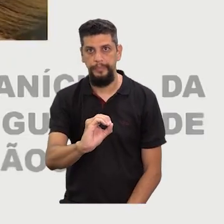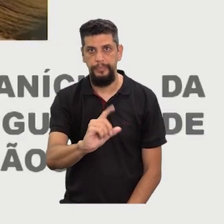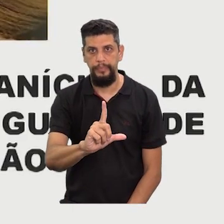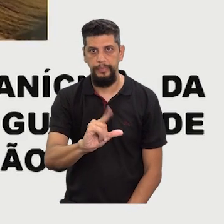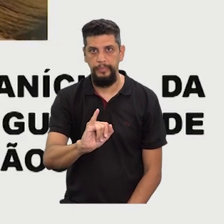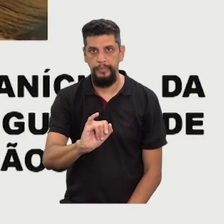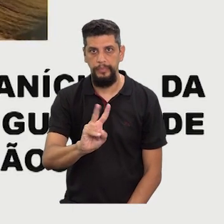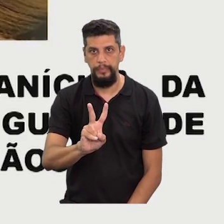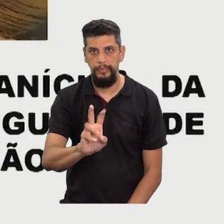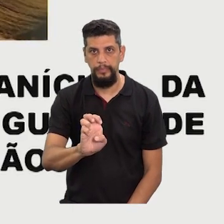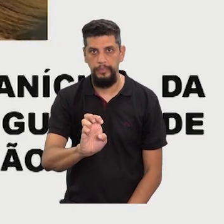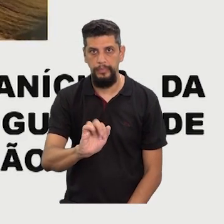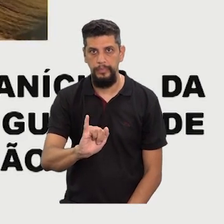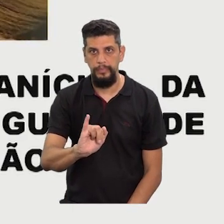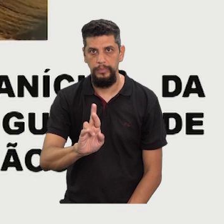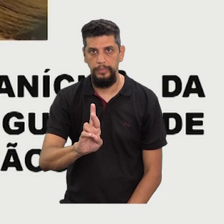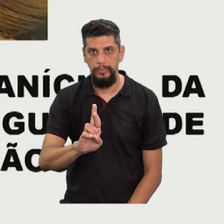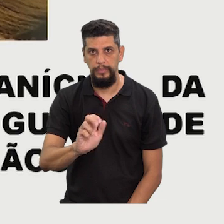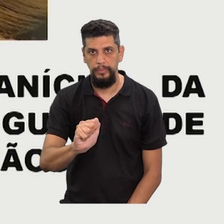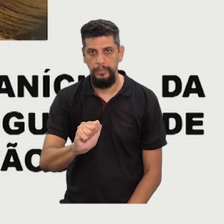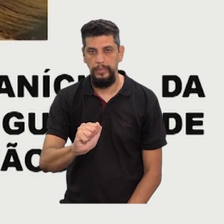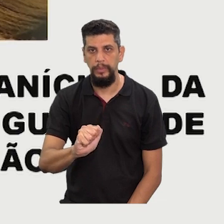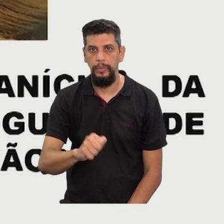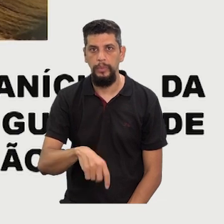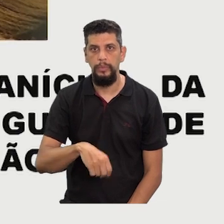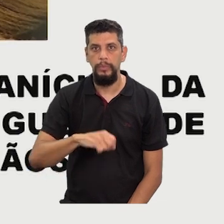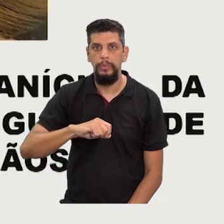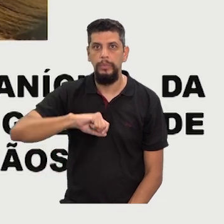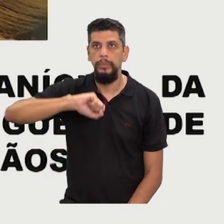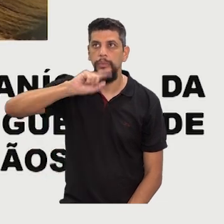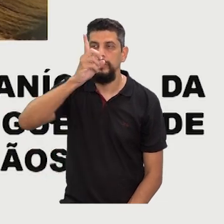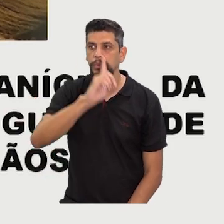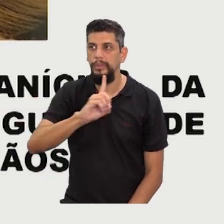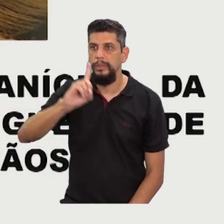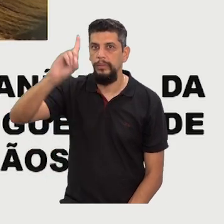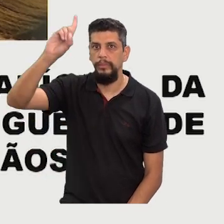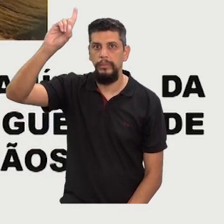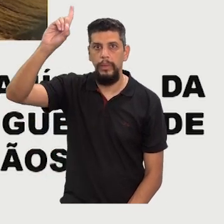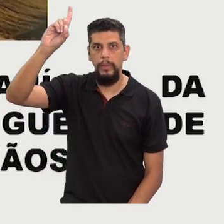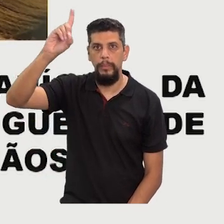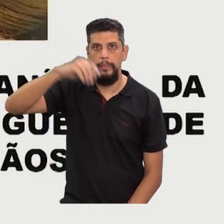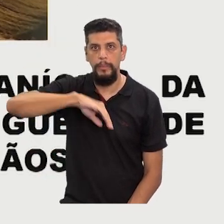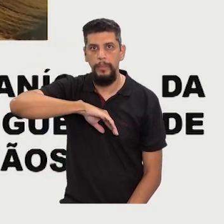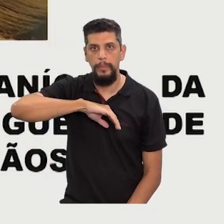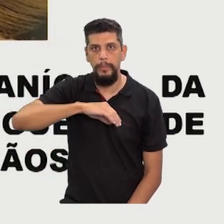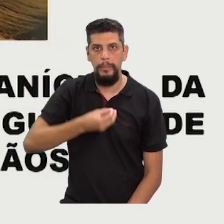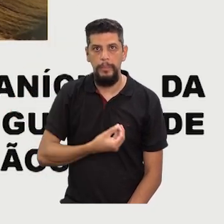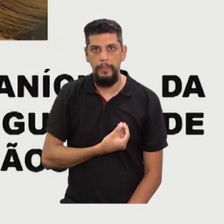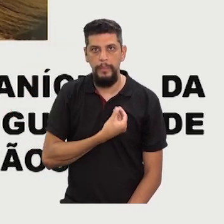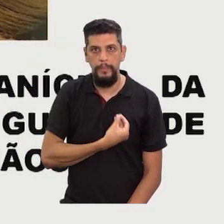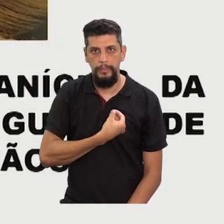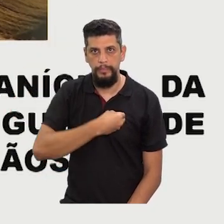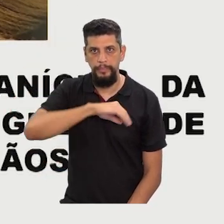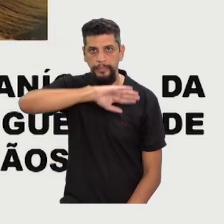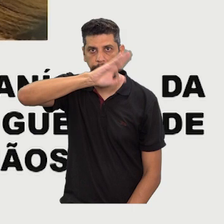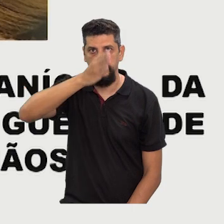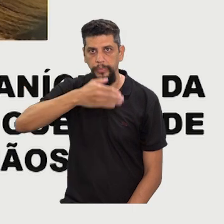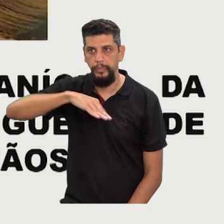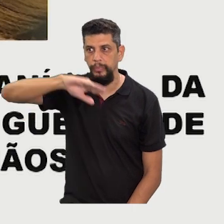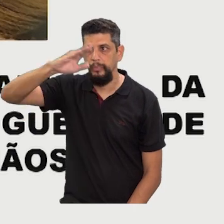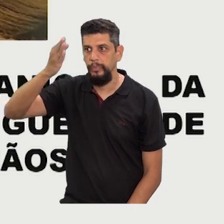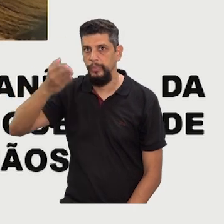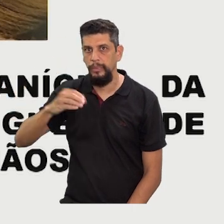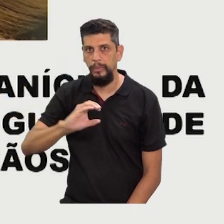como curiosidade. Como eu falei, os deuses moravam no Monte Olimpo, certo? Ele emergia ali das planícies de Tessália, e